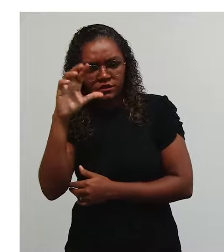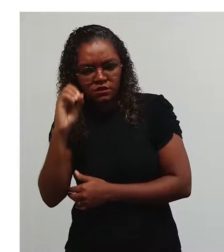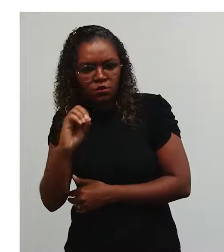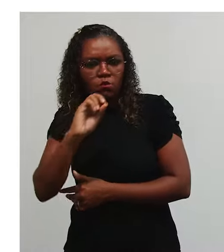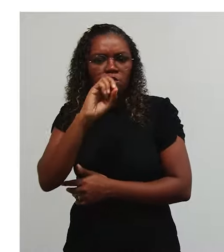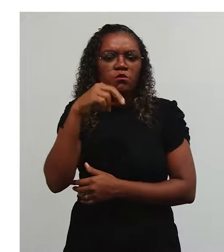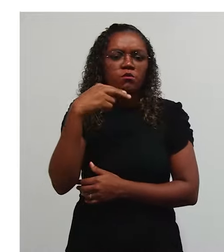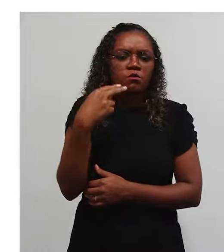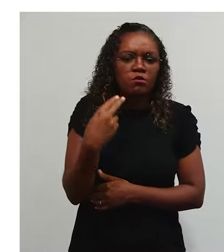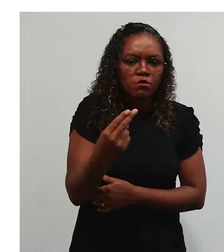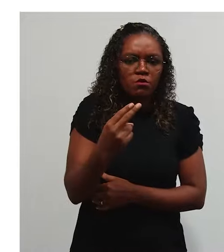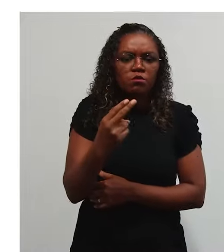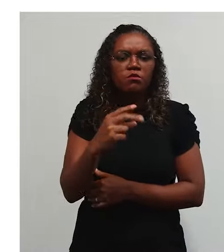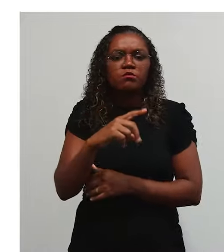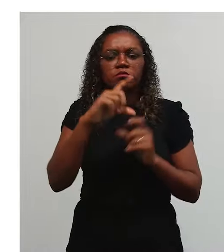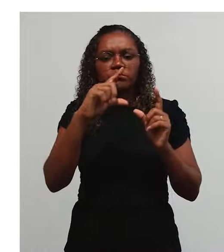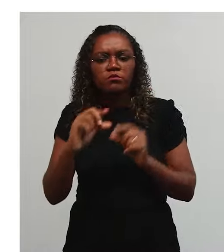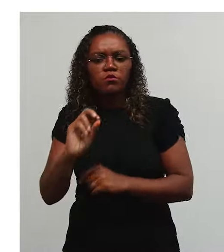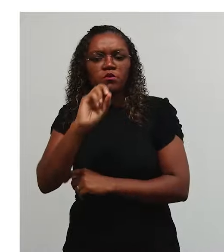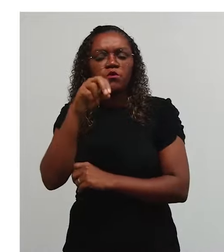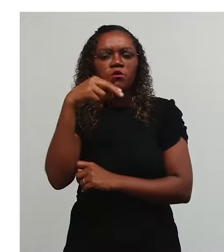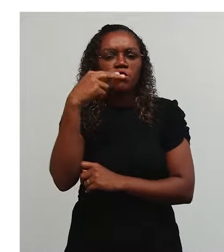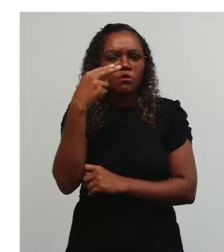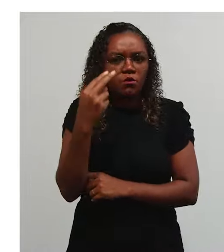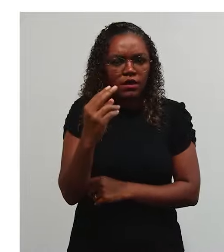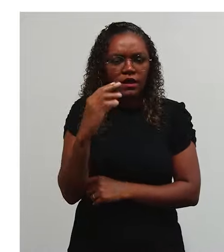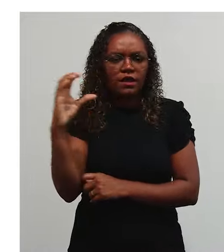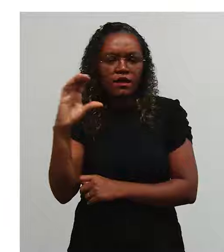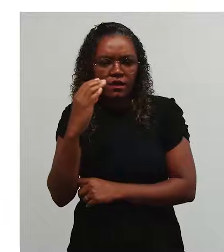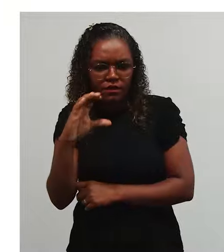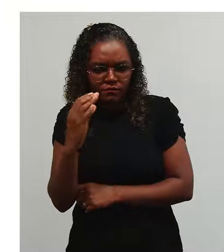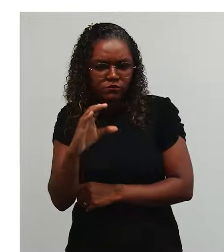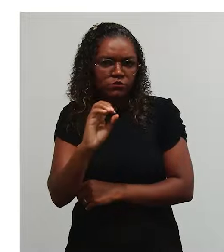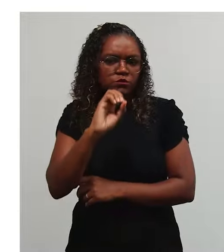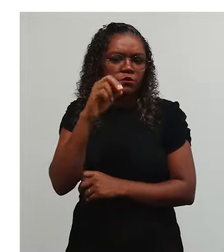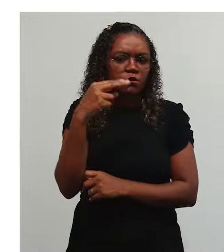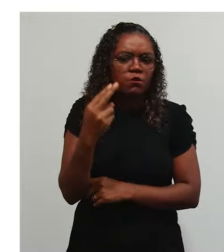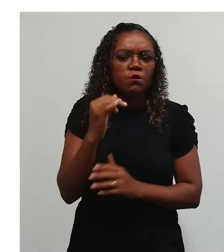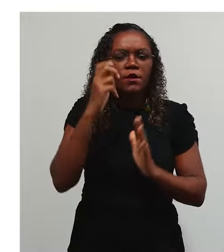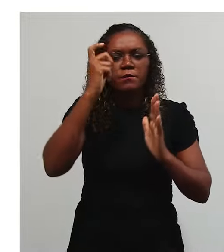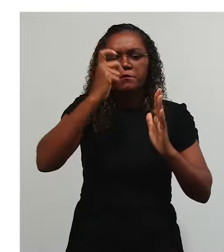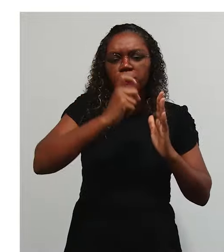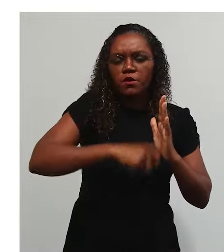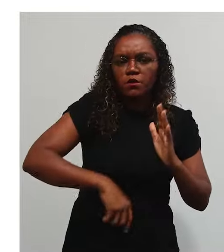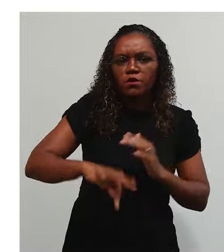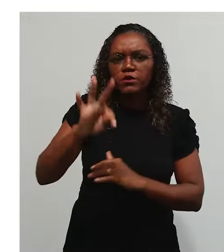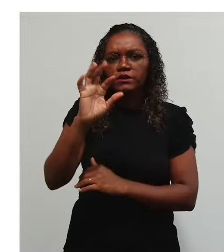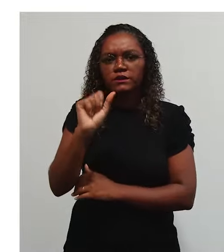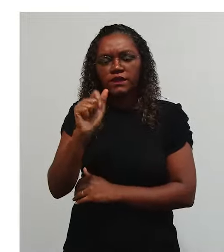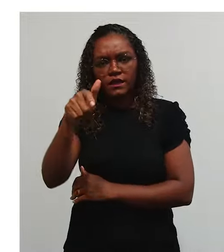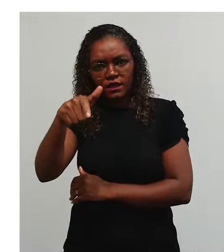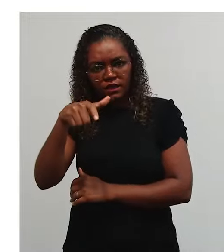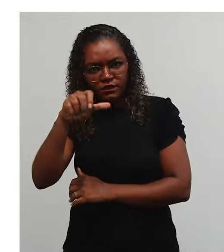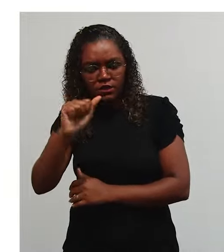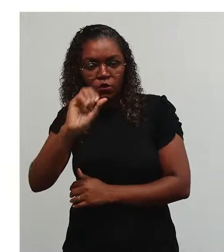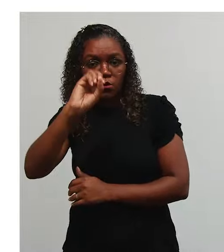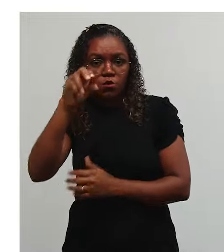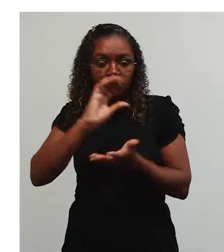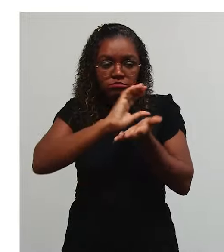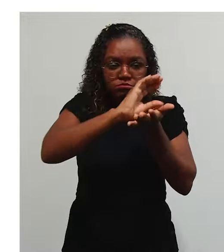concessão de crédito presumido Anistia ou remissão relativos a impostos taxas